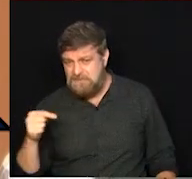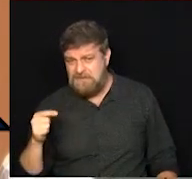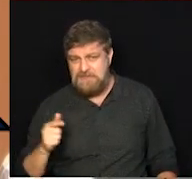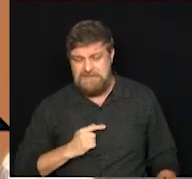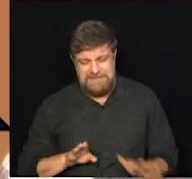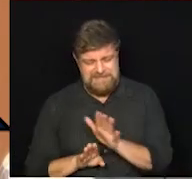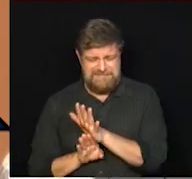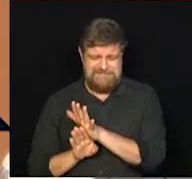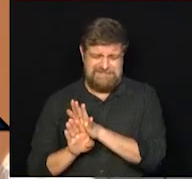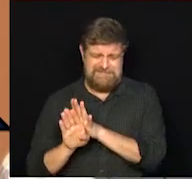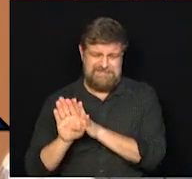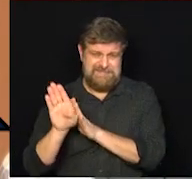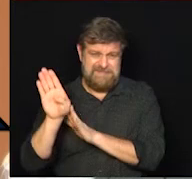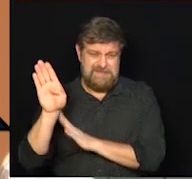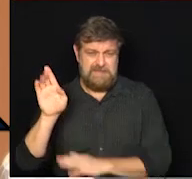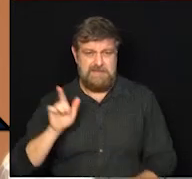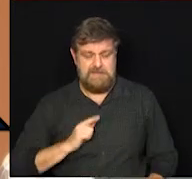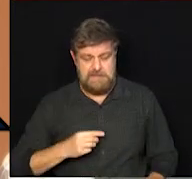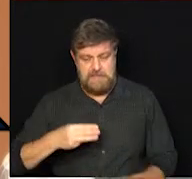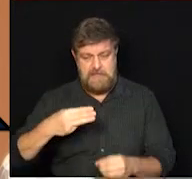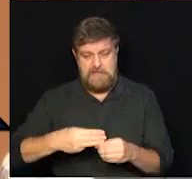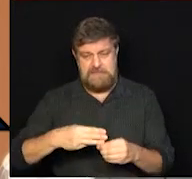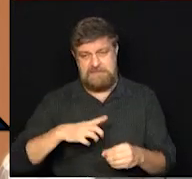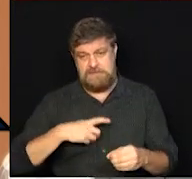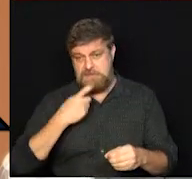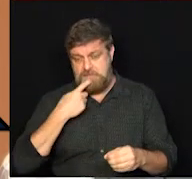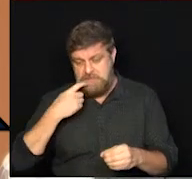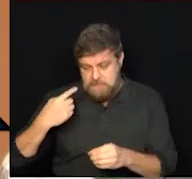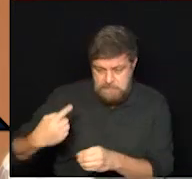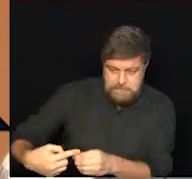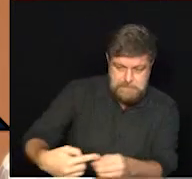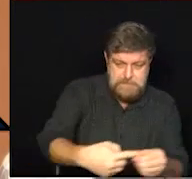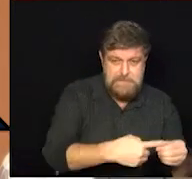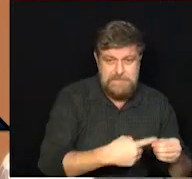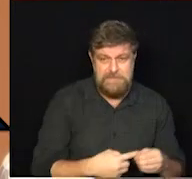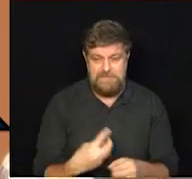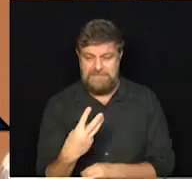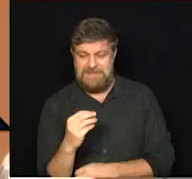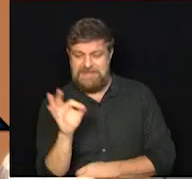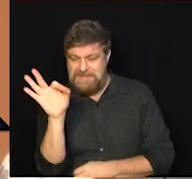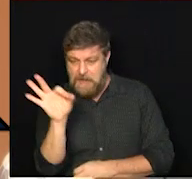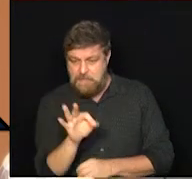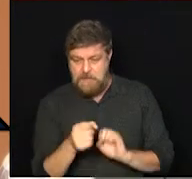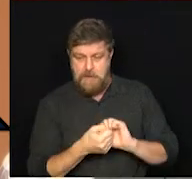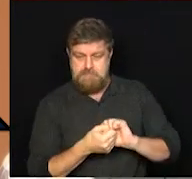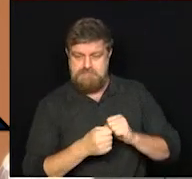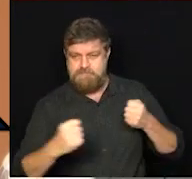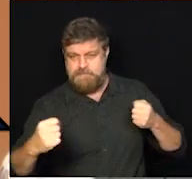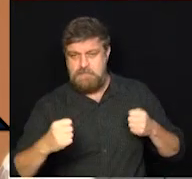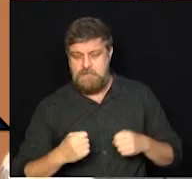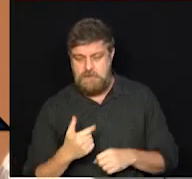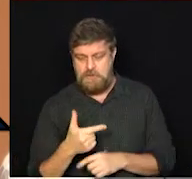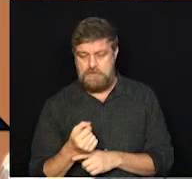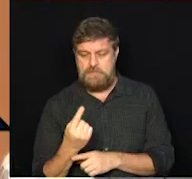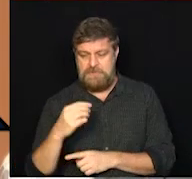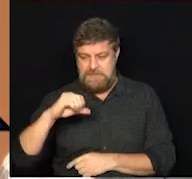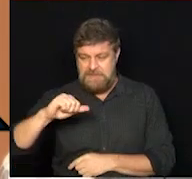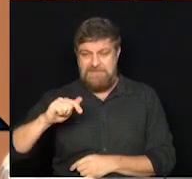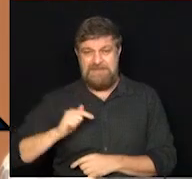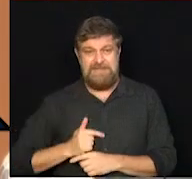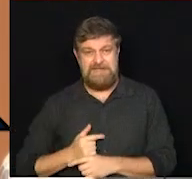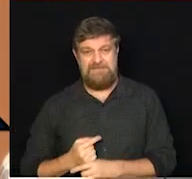cresceu proporcionalmente na região metropolitana cerca de trinta por cento em 2019 tivemos